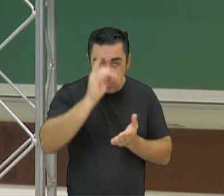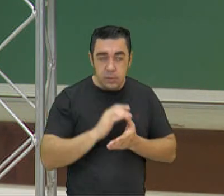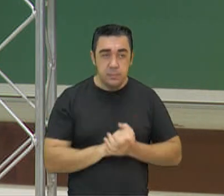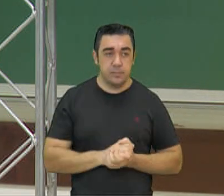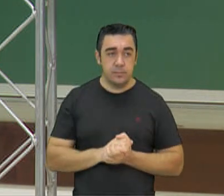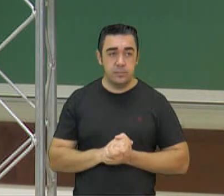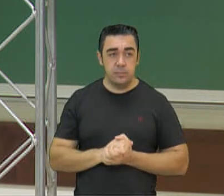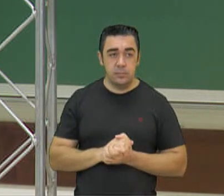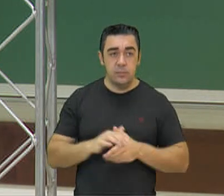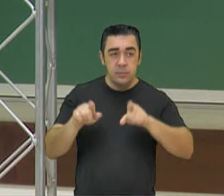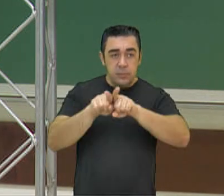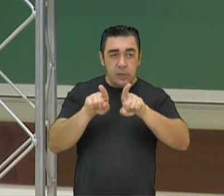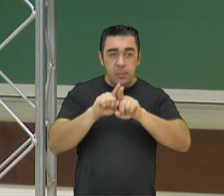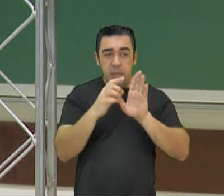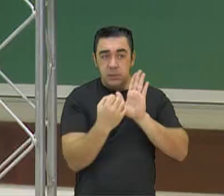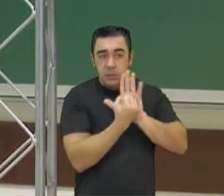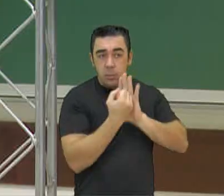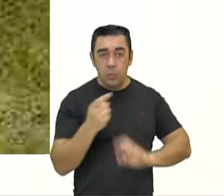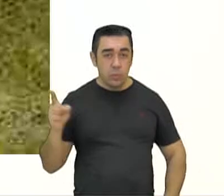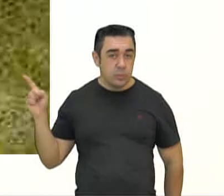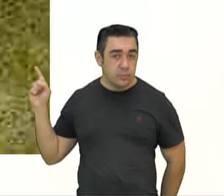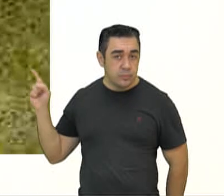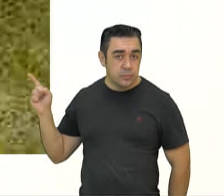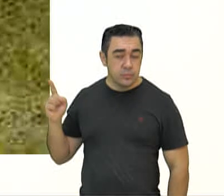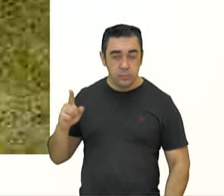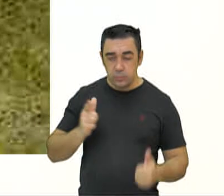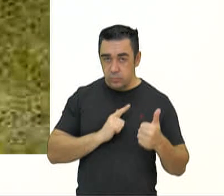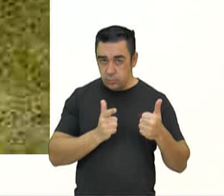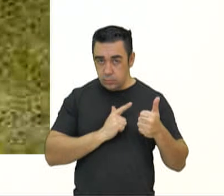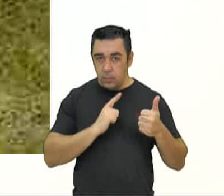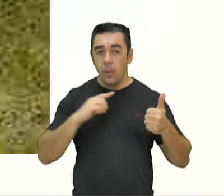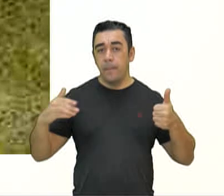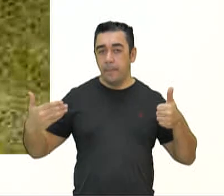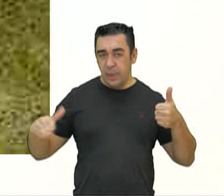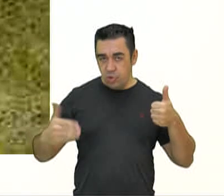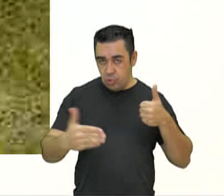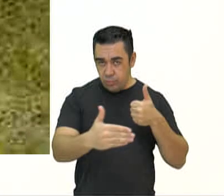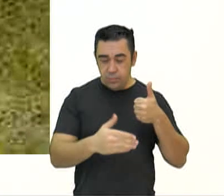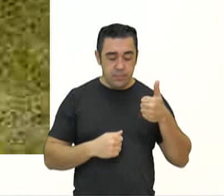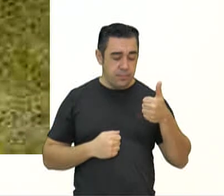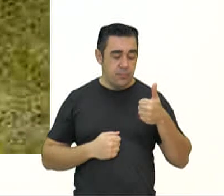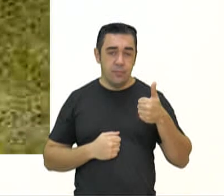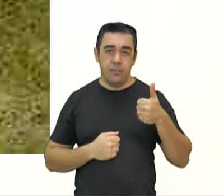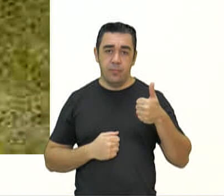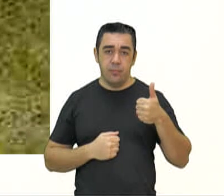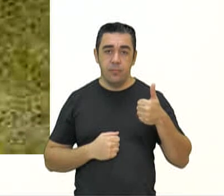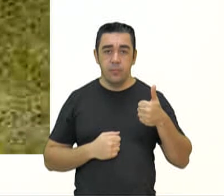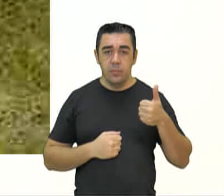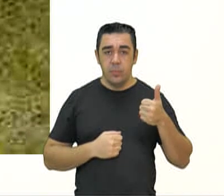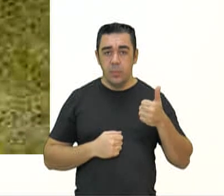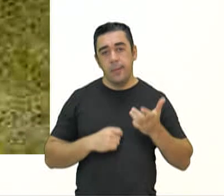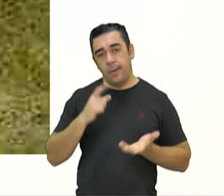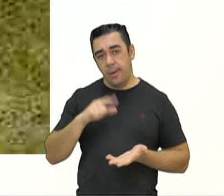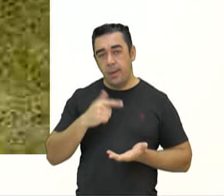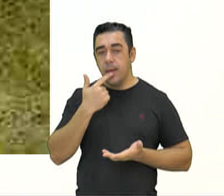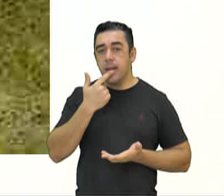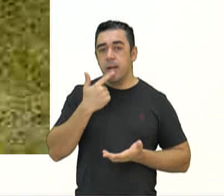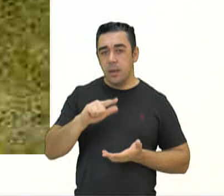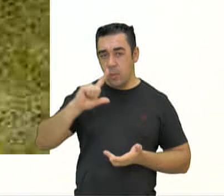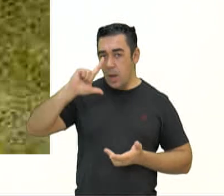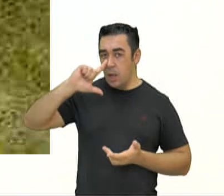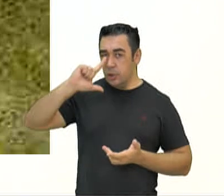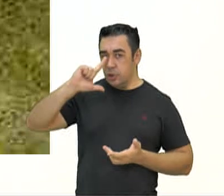Os símbolos da arte cristã, a gente tem o símbolo peixe, tá? Que na língua